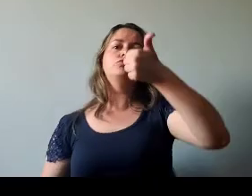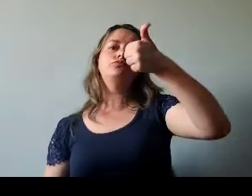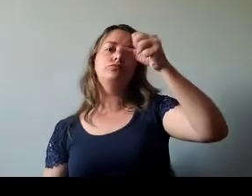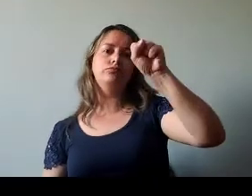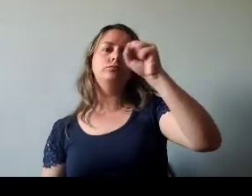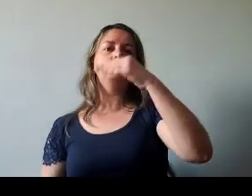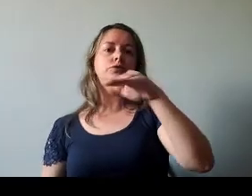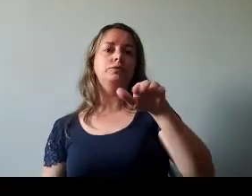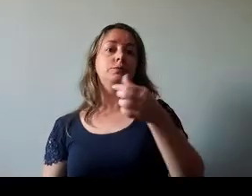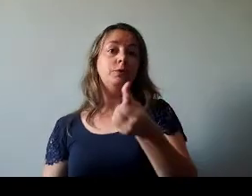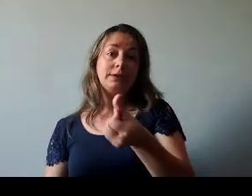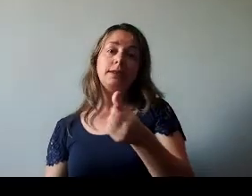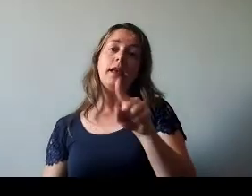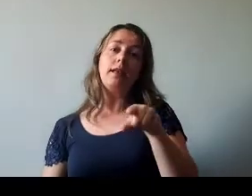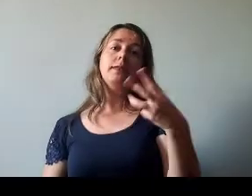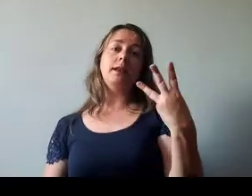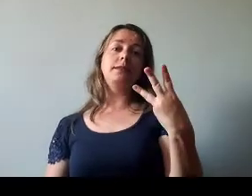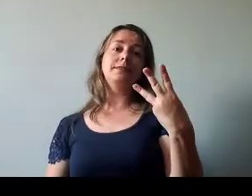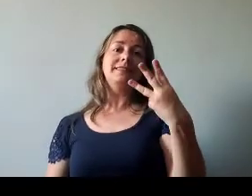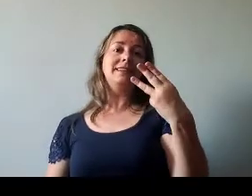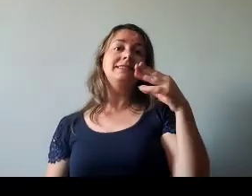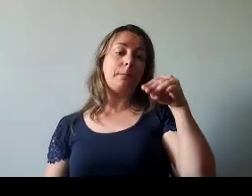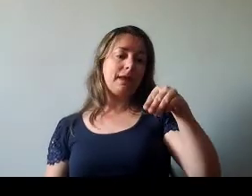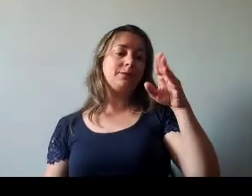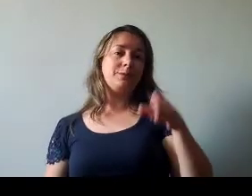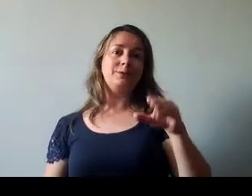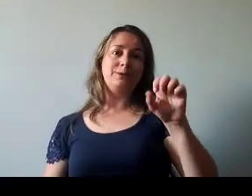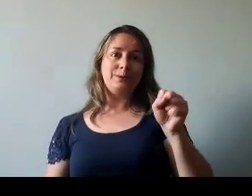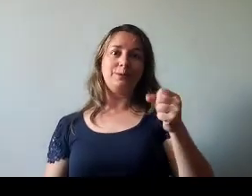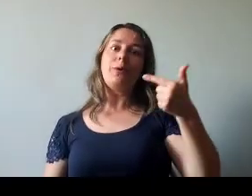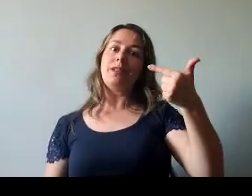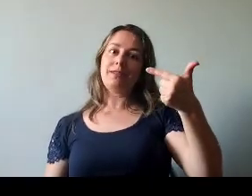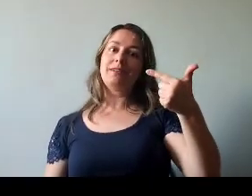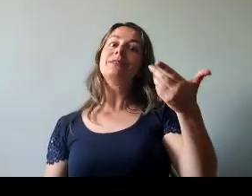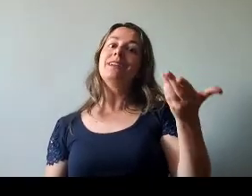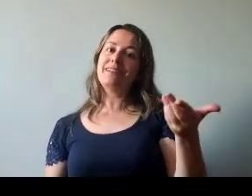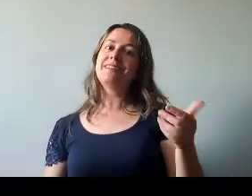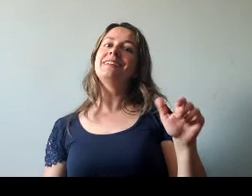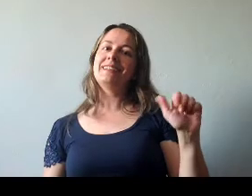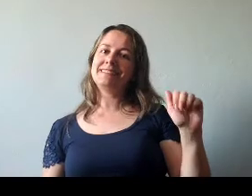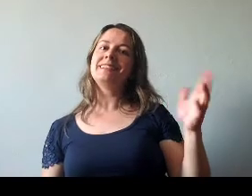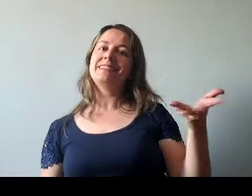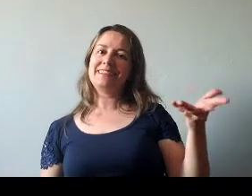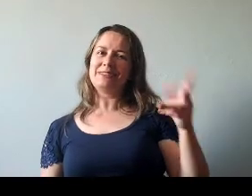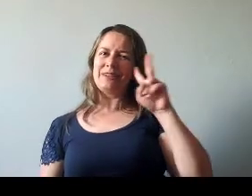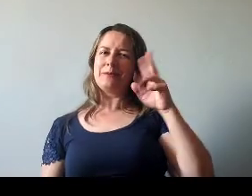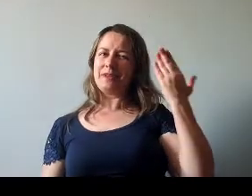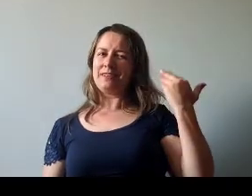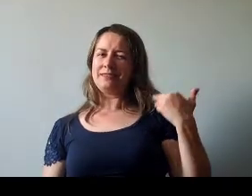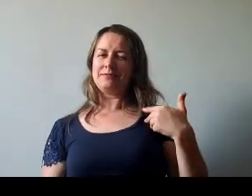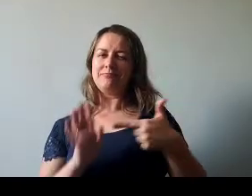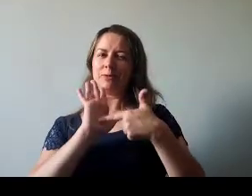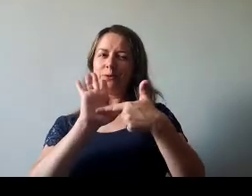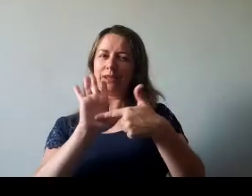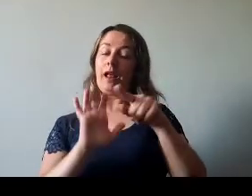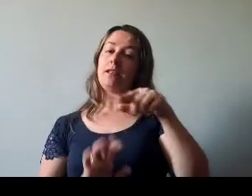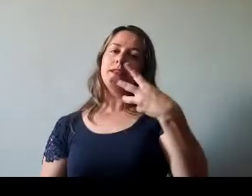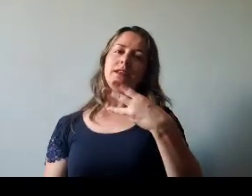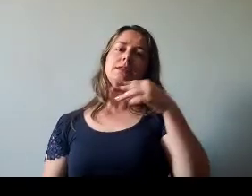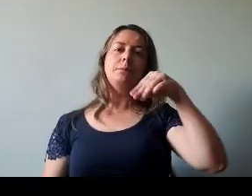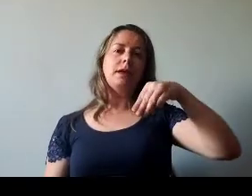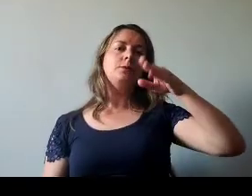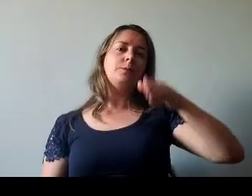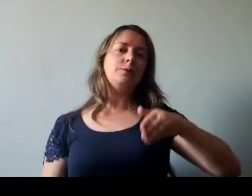a aceleração que eu já tinha comentado com vocês, que era 3 metros por segundo quadrado. Beleza? Não tem nada de complicado aí,